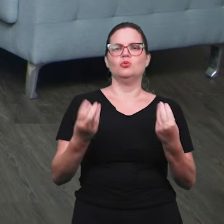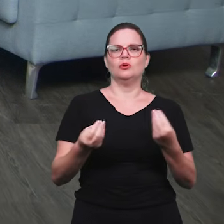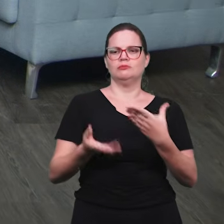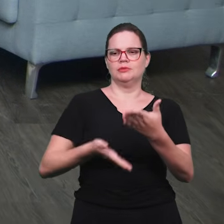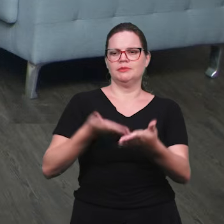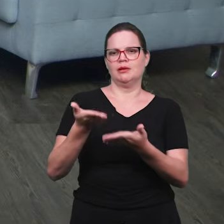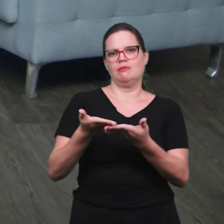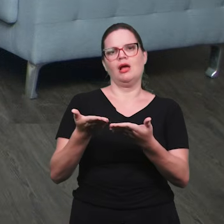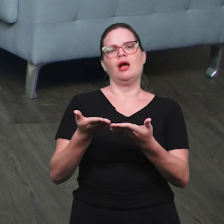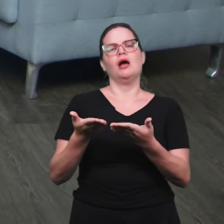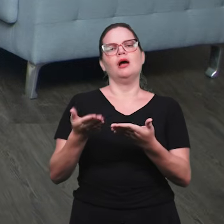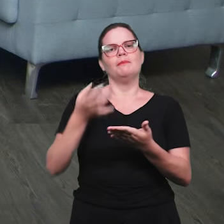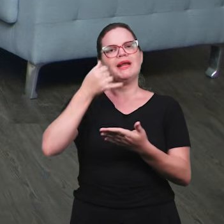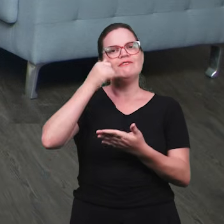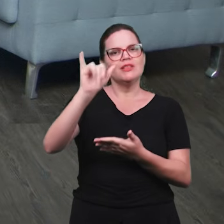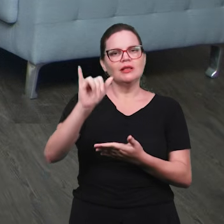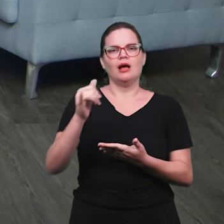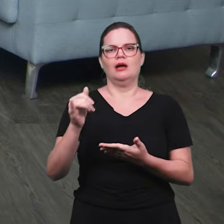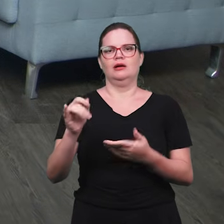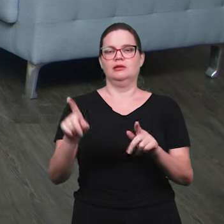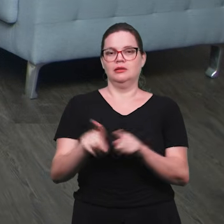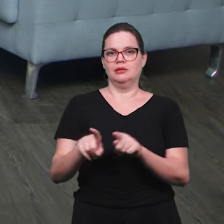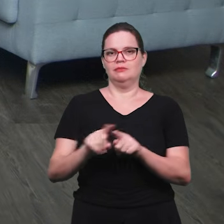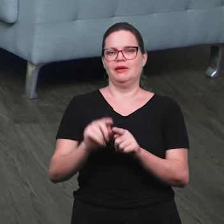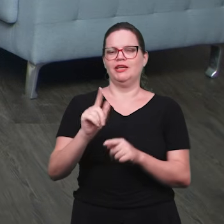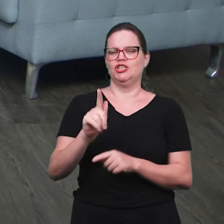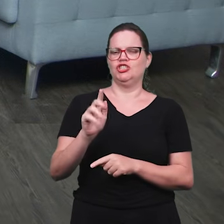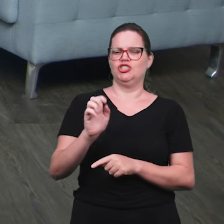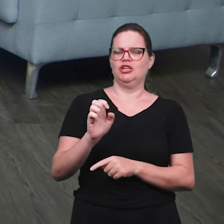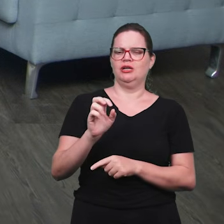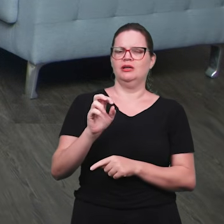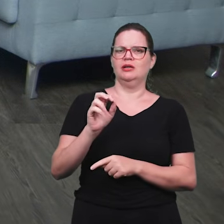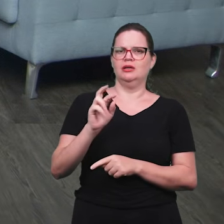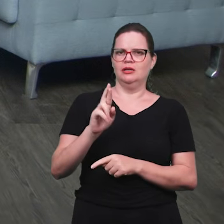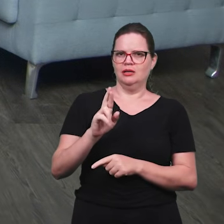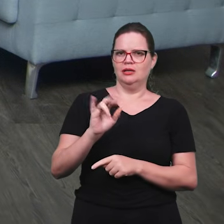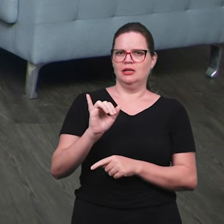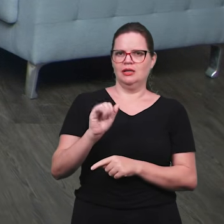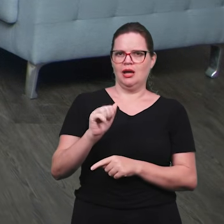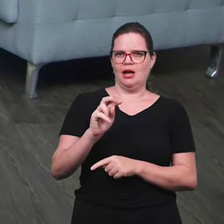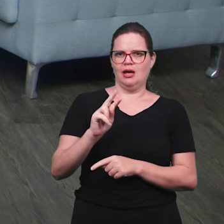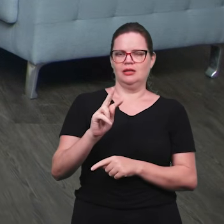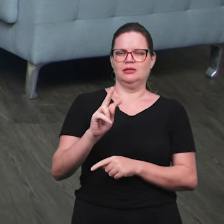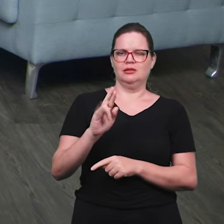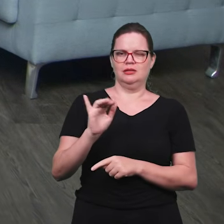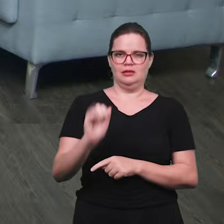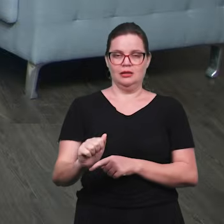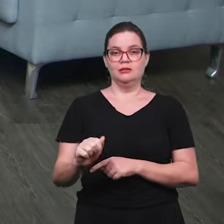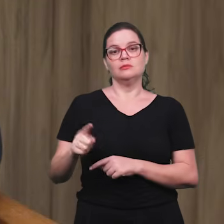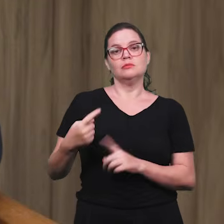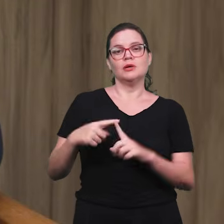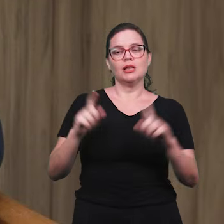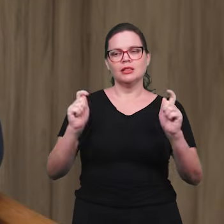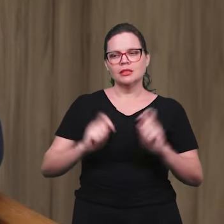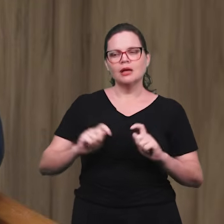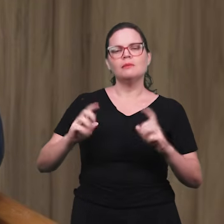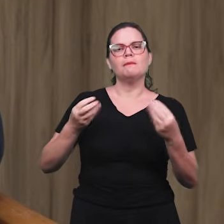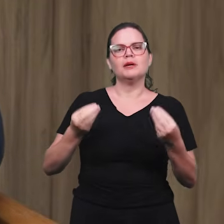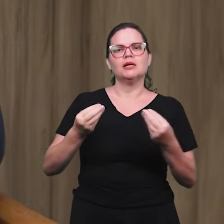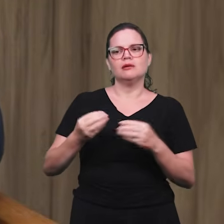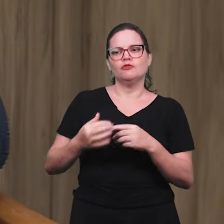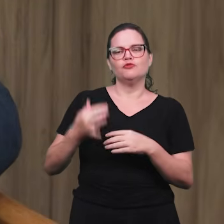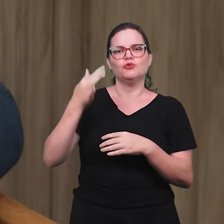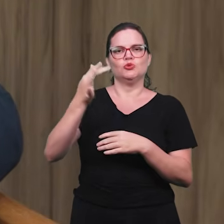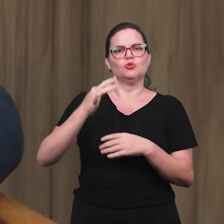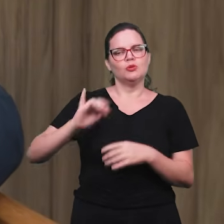geriatria, ela conduz muito esse paciente idoso para uma qualidade de vida na idade oportuna. Então,